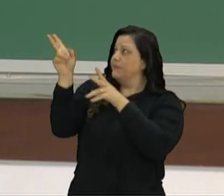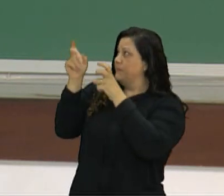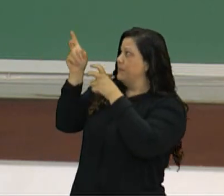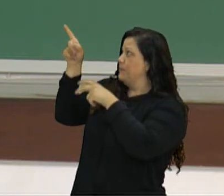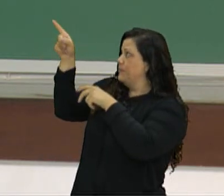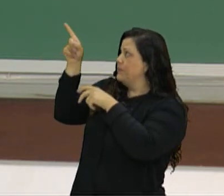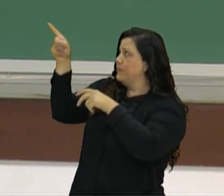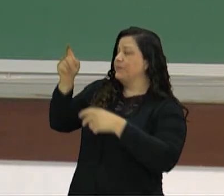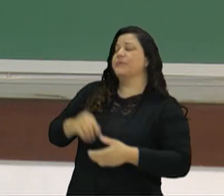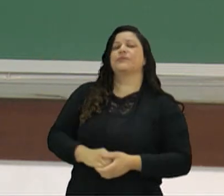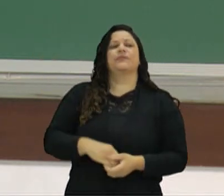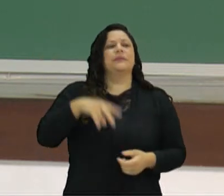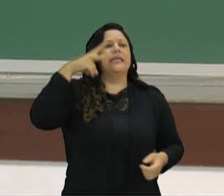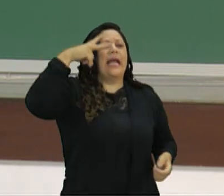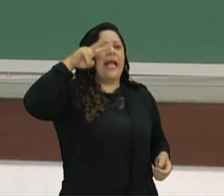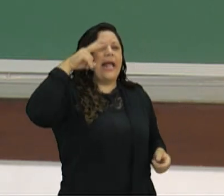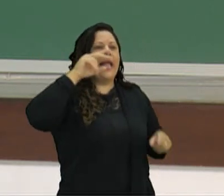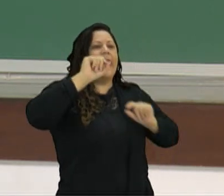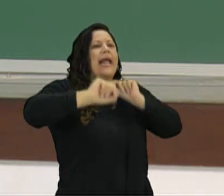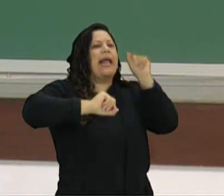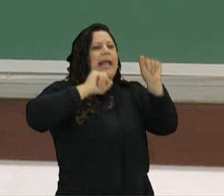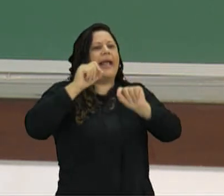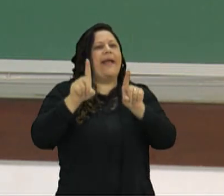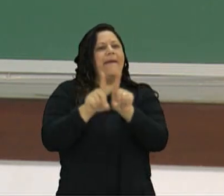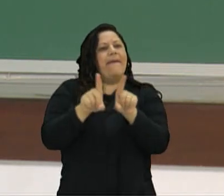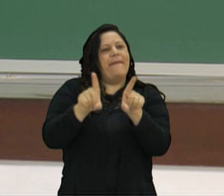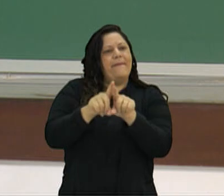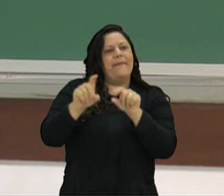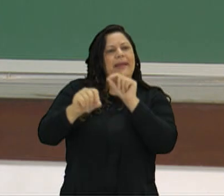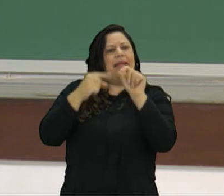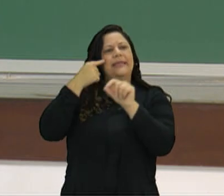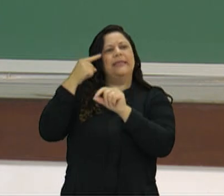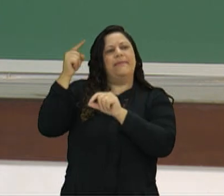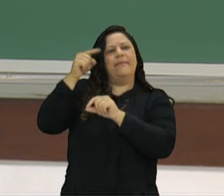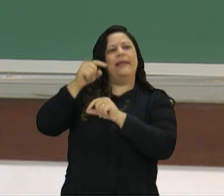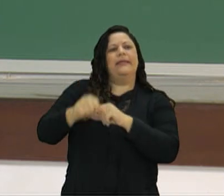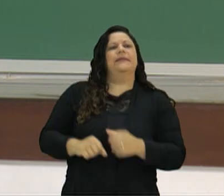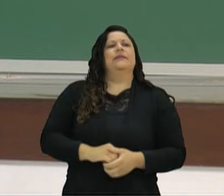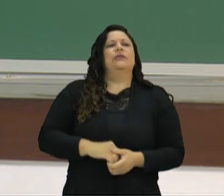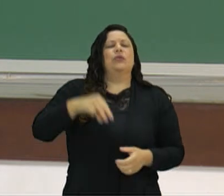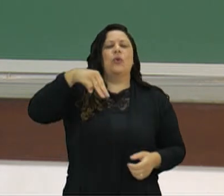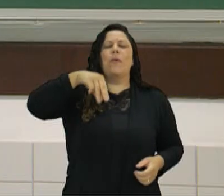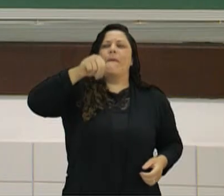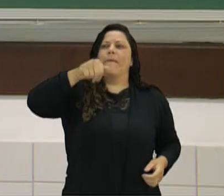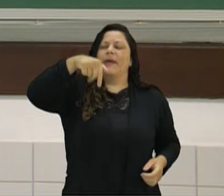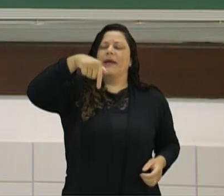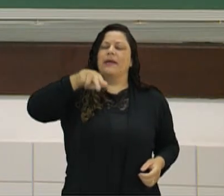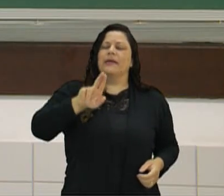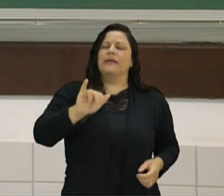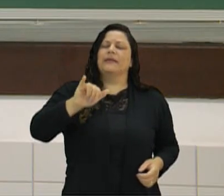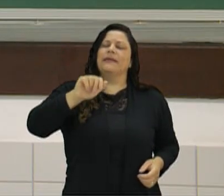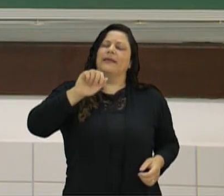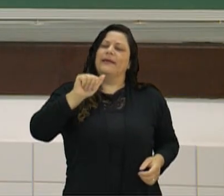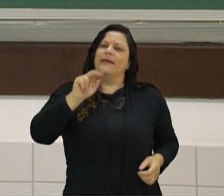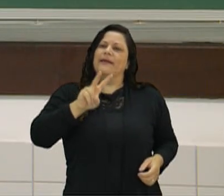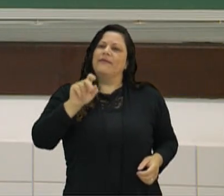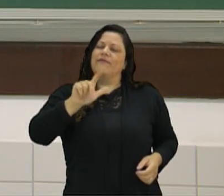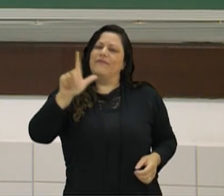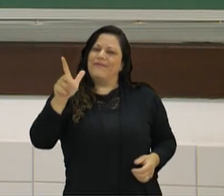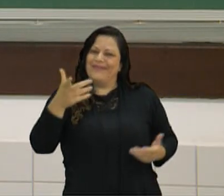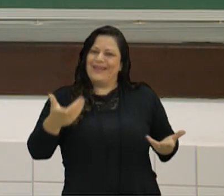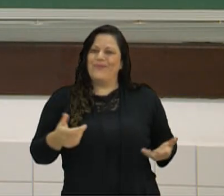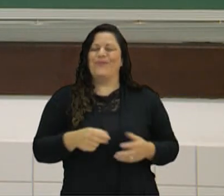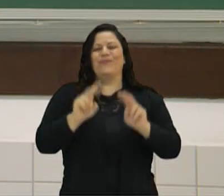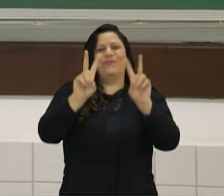do Maquiavel também. O Maquiavel já falava muito sobre isso. O que ele dizia? Olha, o governante é até bacana que